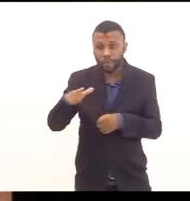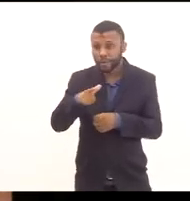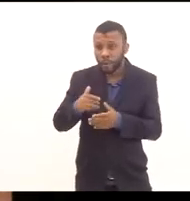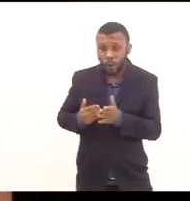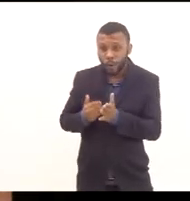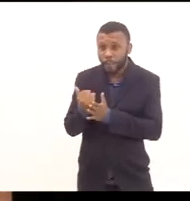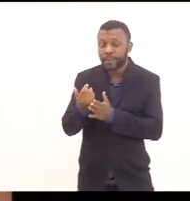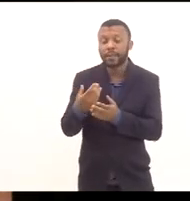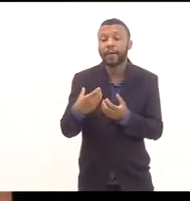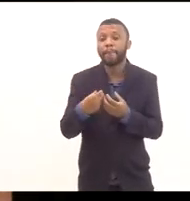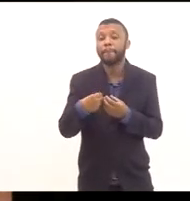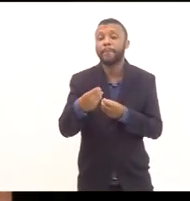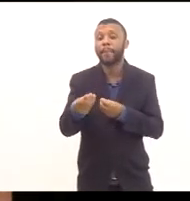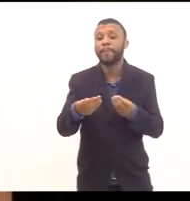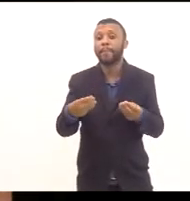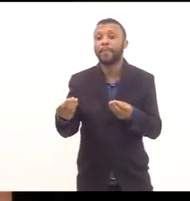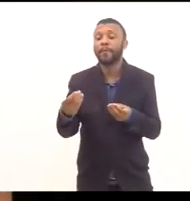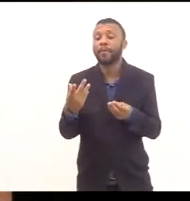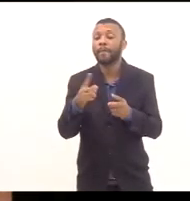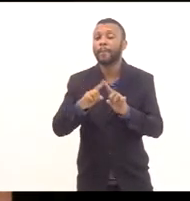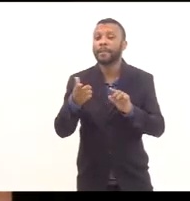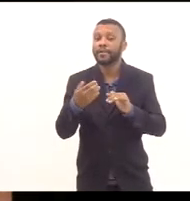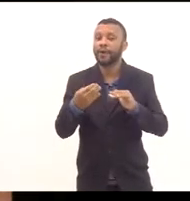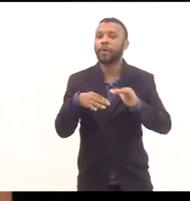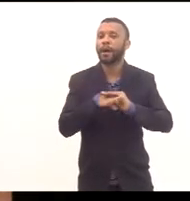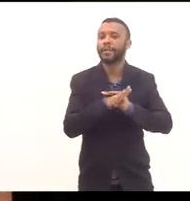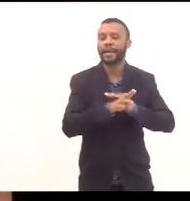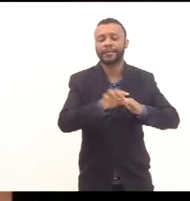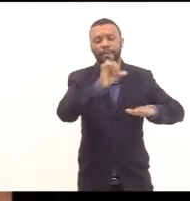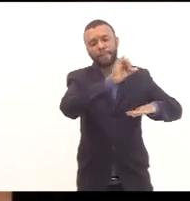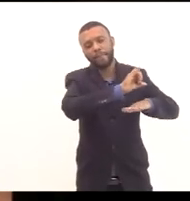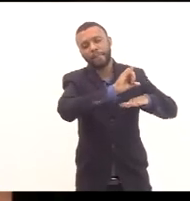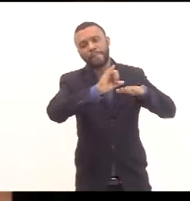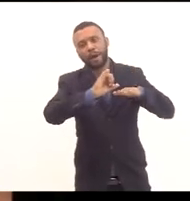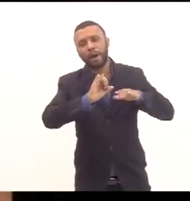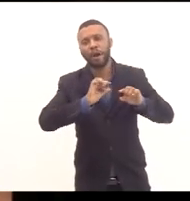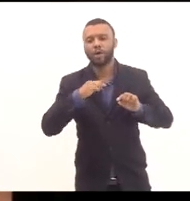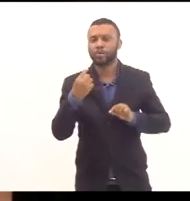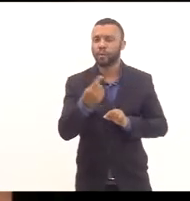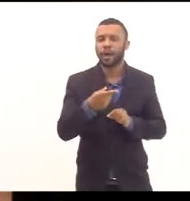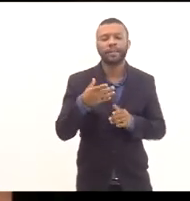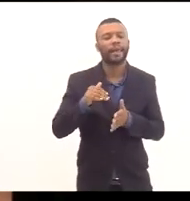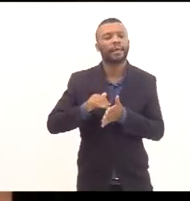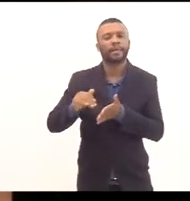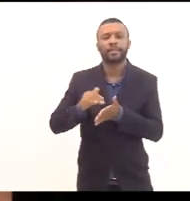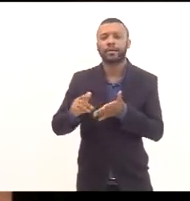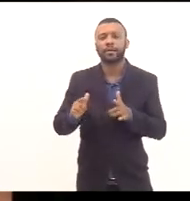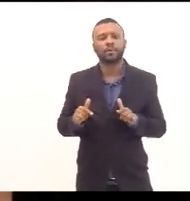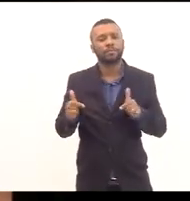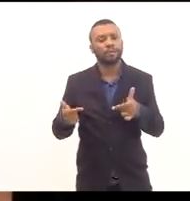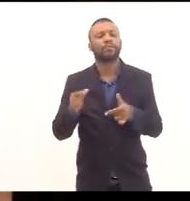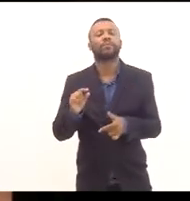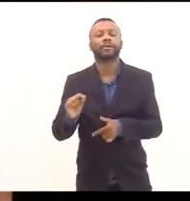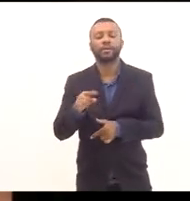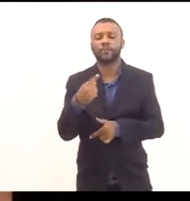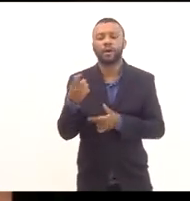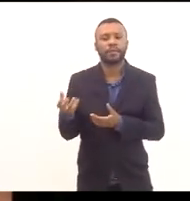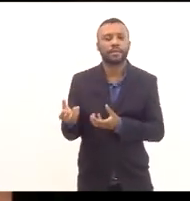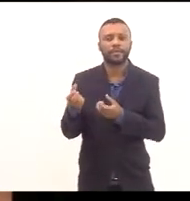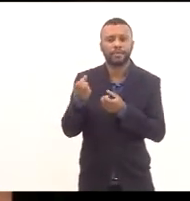distribuídos e estavam alocados o que nós o que a secretaria fez foi nós nós